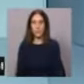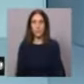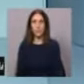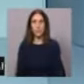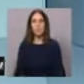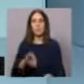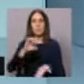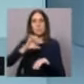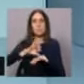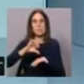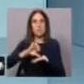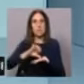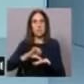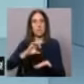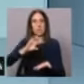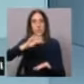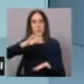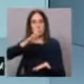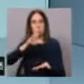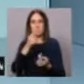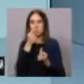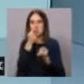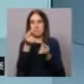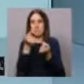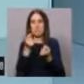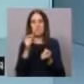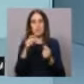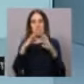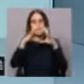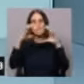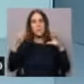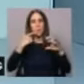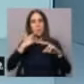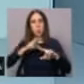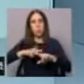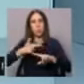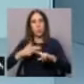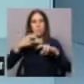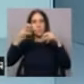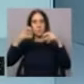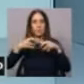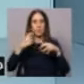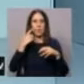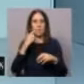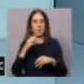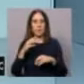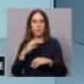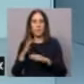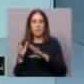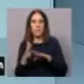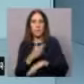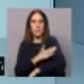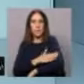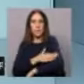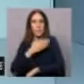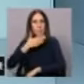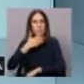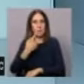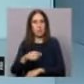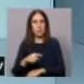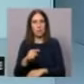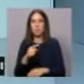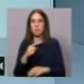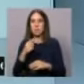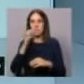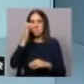centro, um dia semelhante, céu geralmente muito nublado, períodos de chuva. O vento será também fraco a moderado do sudoeste, superando temporariamente forte